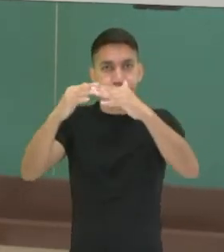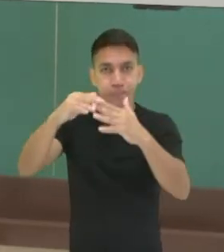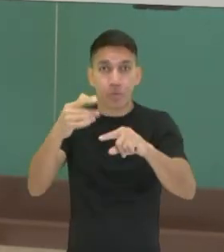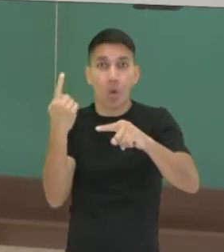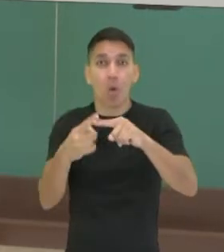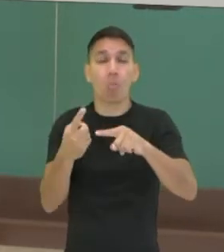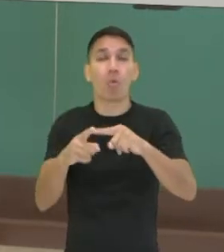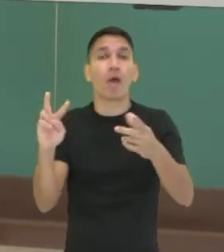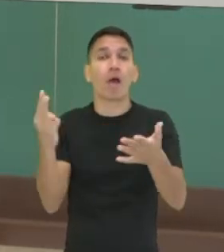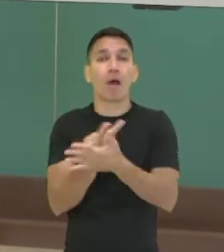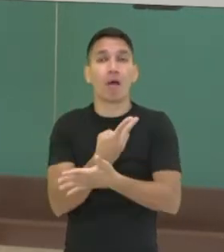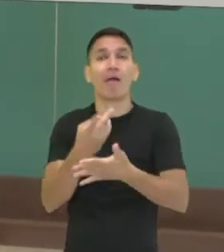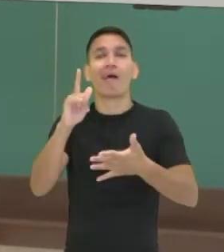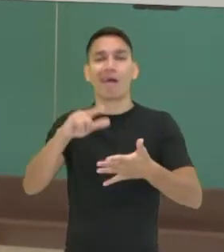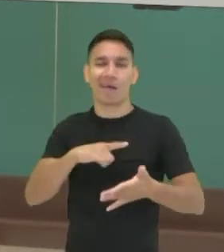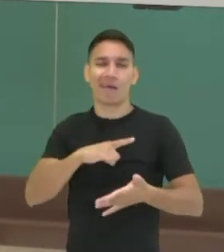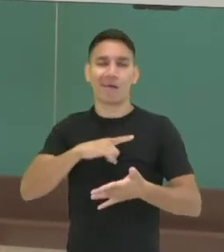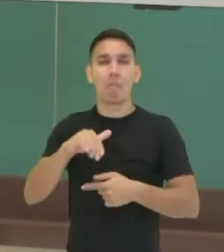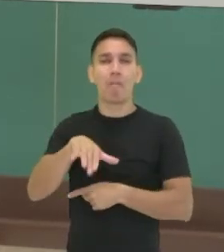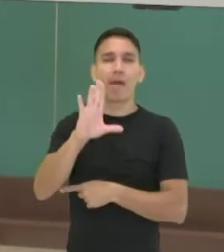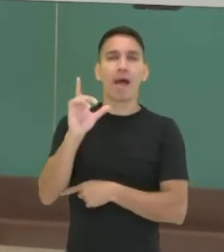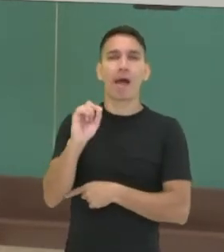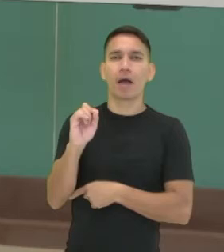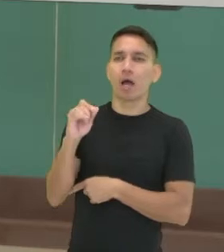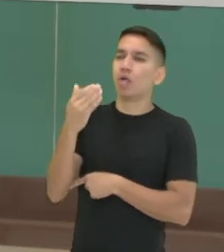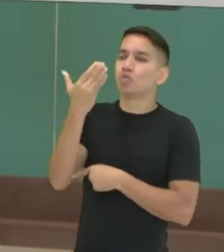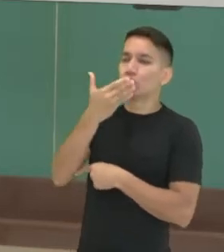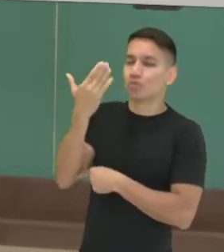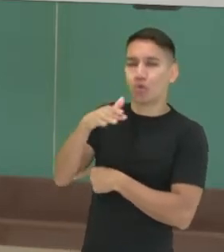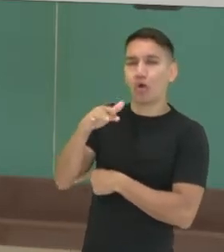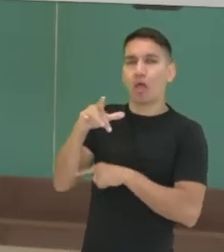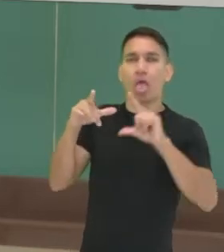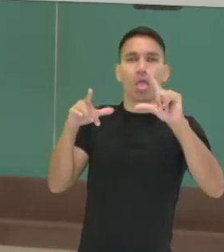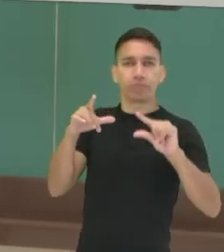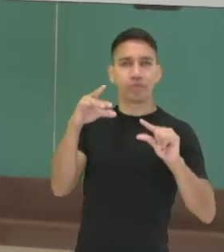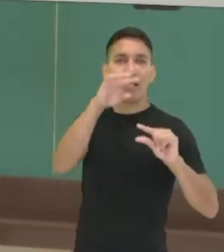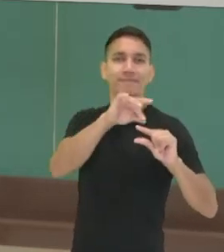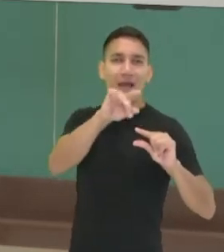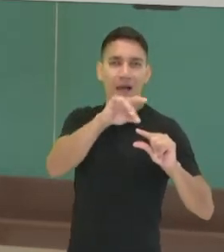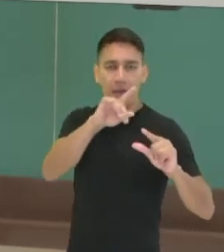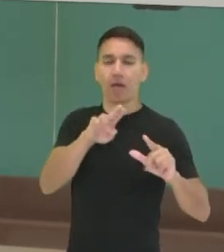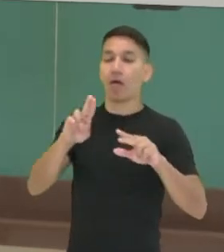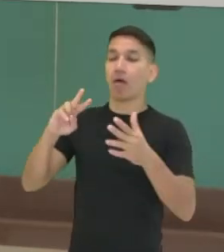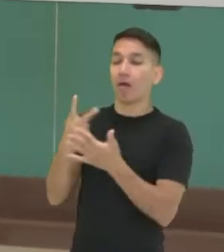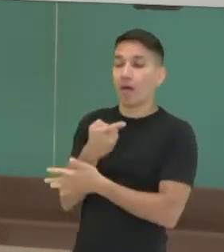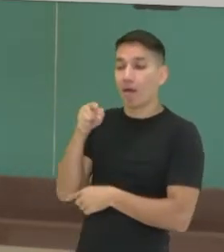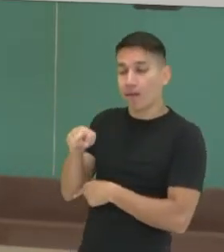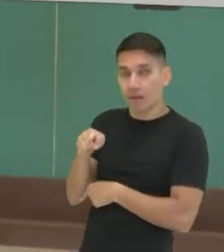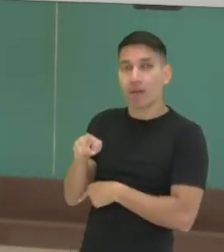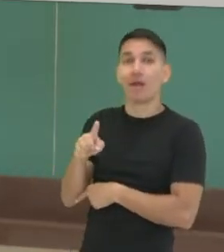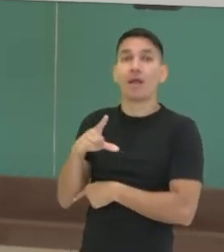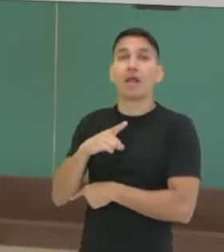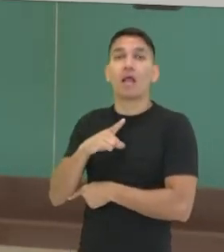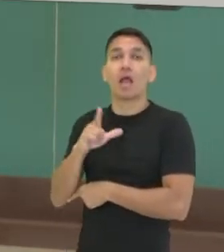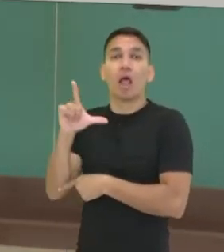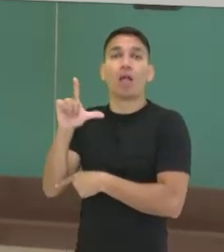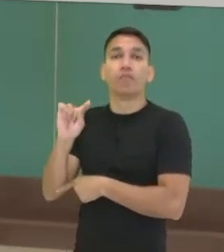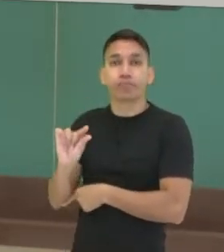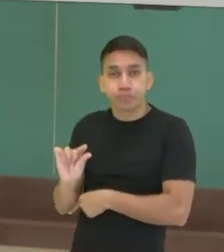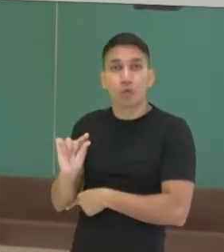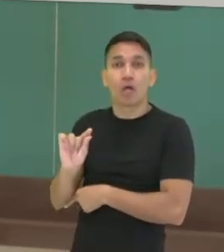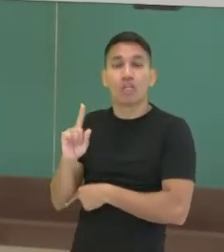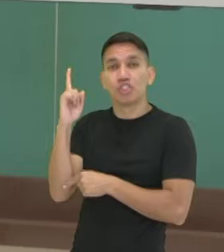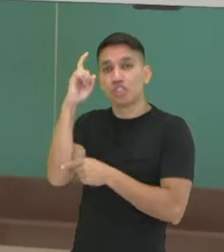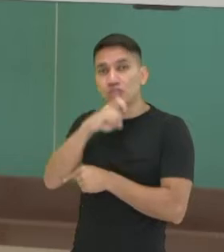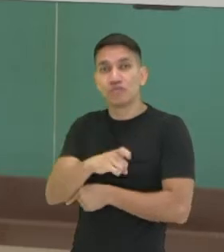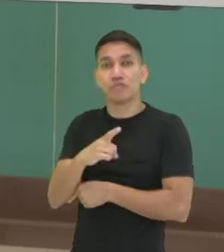né, de água doce diluindo aquele sal, né? E faz com que haja um impedimento de que afunde essa